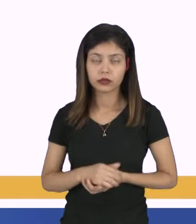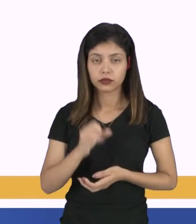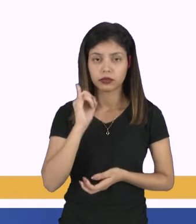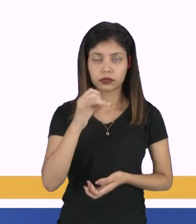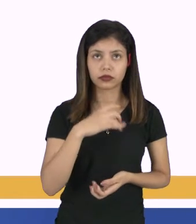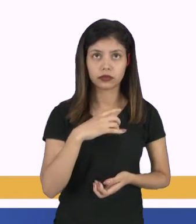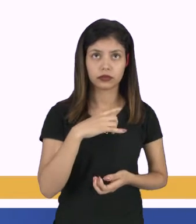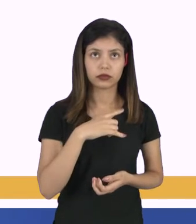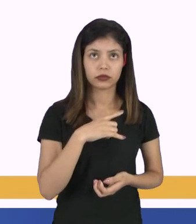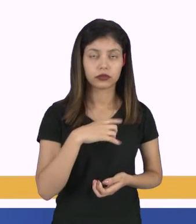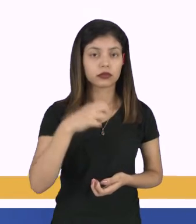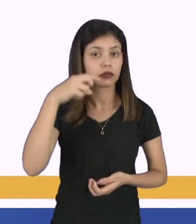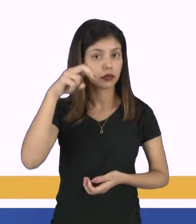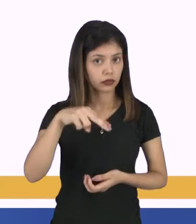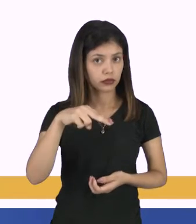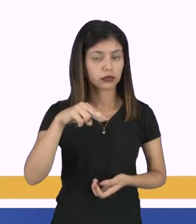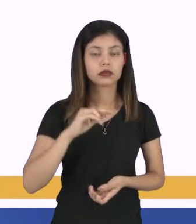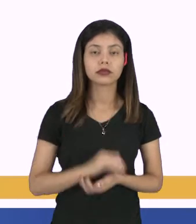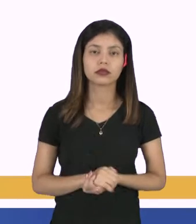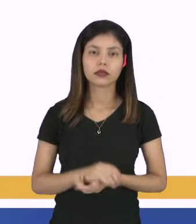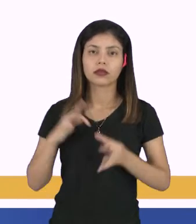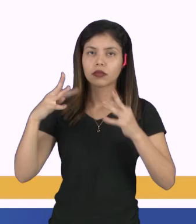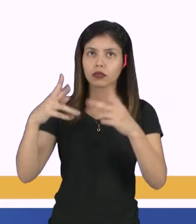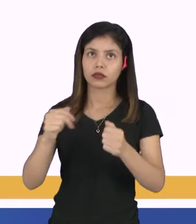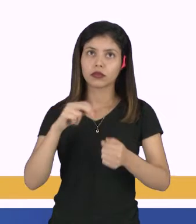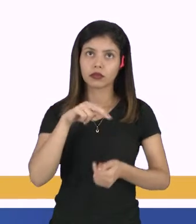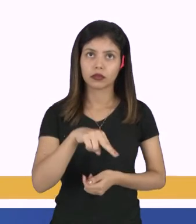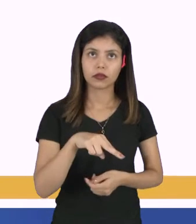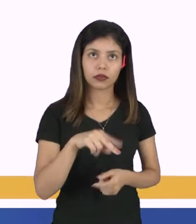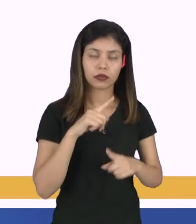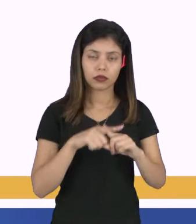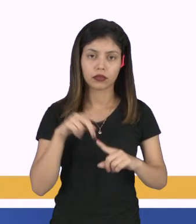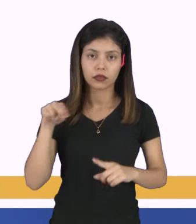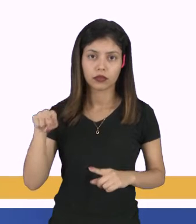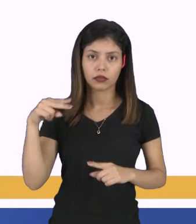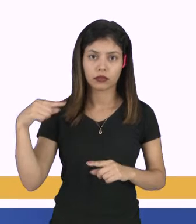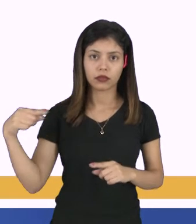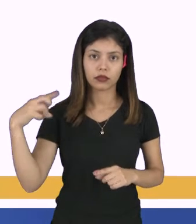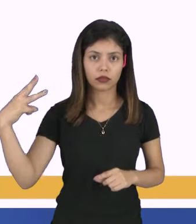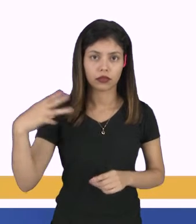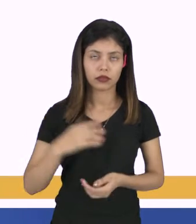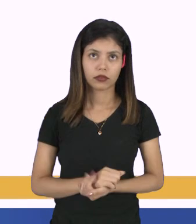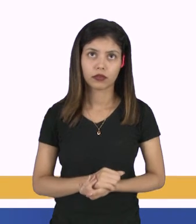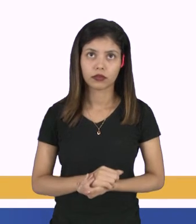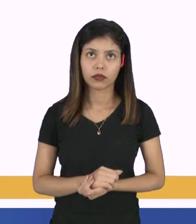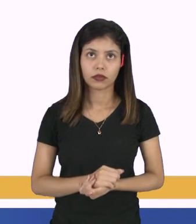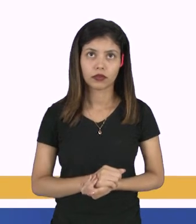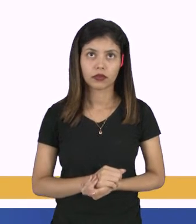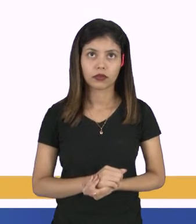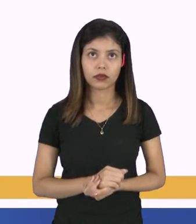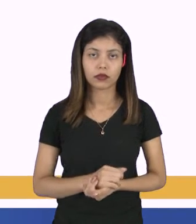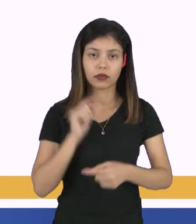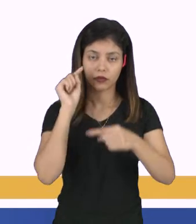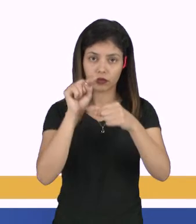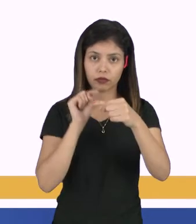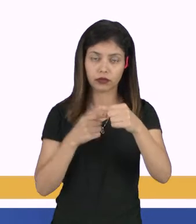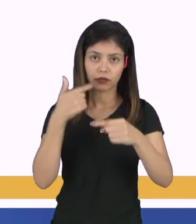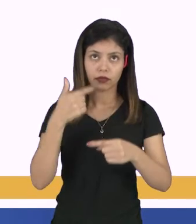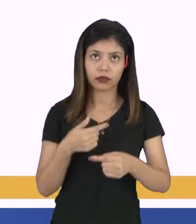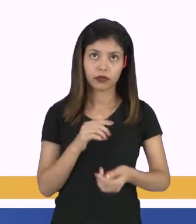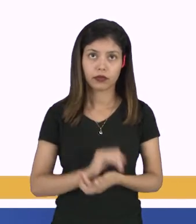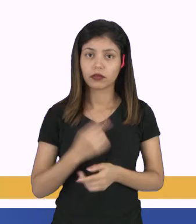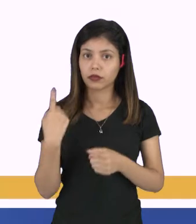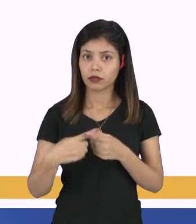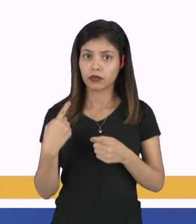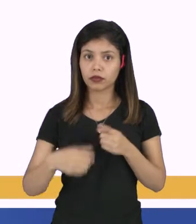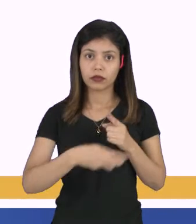se eu tenho n vértices, então ao todo nós teríamos n multiplicado por n menos 3. Só que eu vou dividir por 2 porque eu